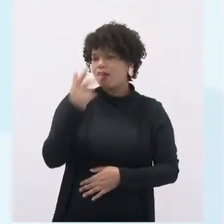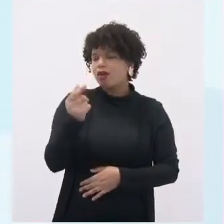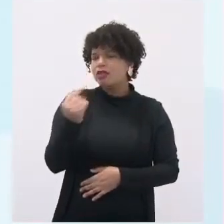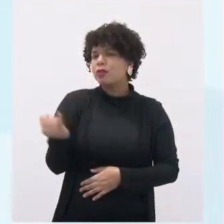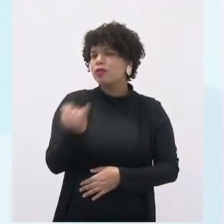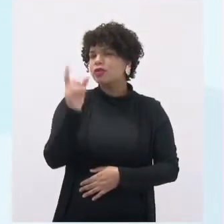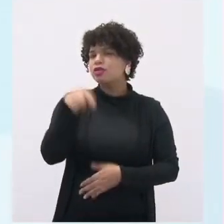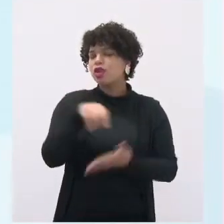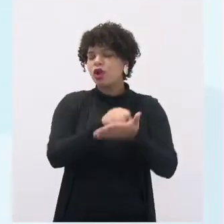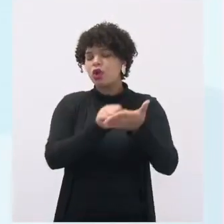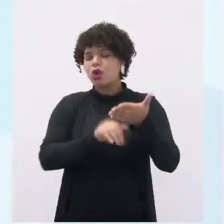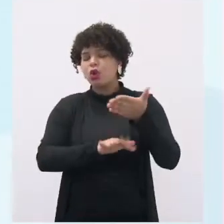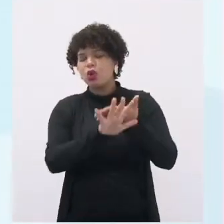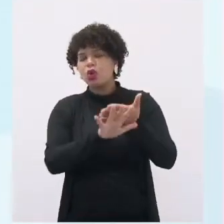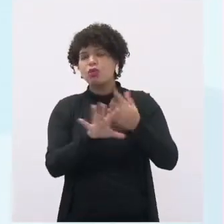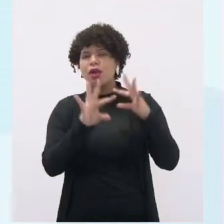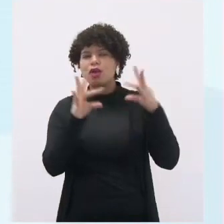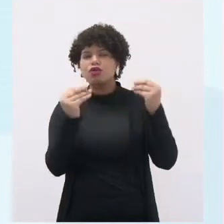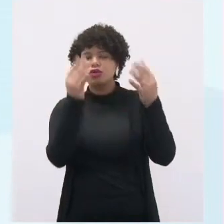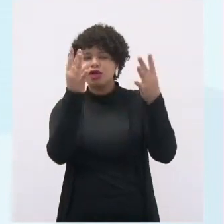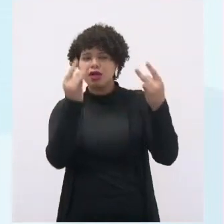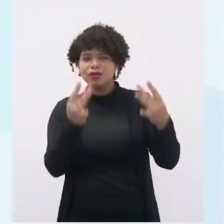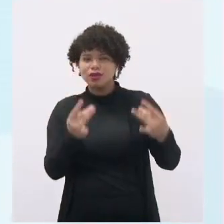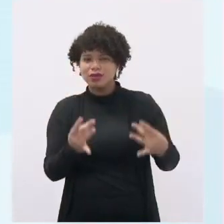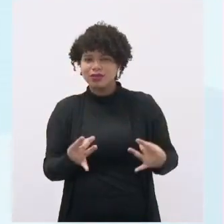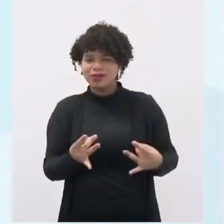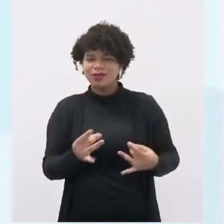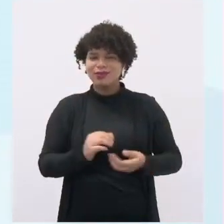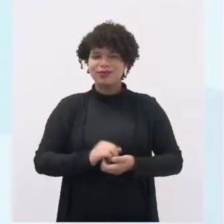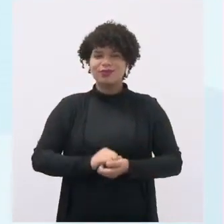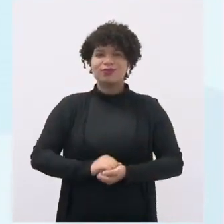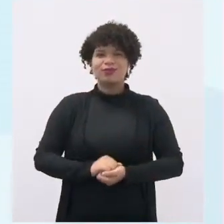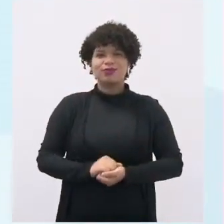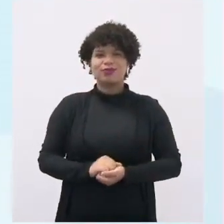currículo para nortear aí todas essas ações?